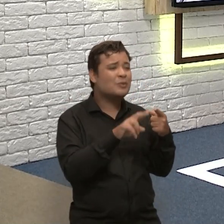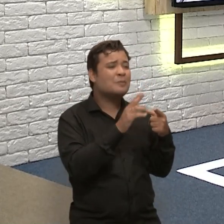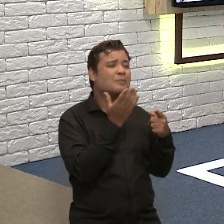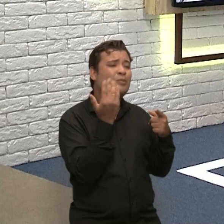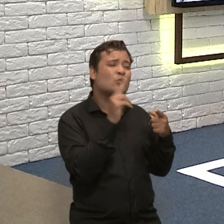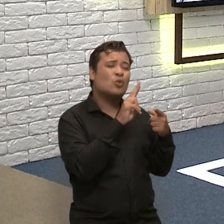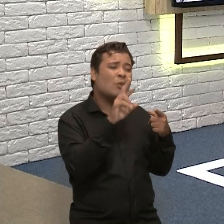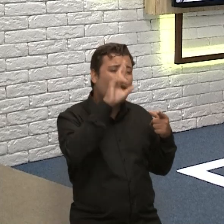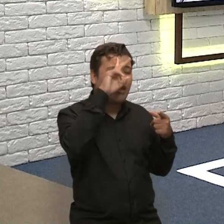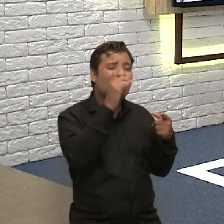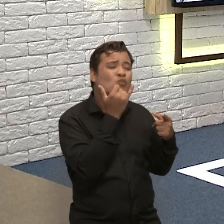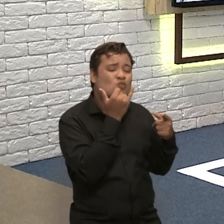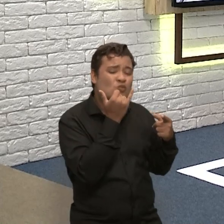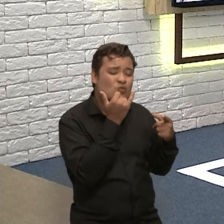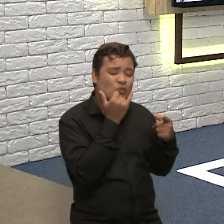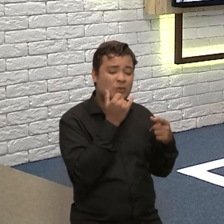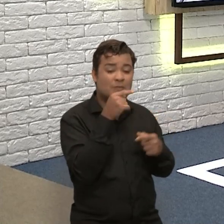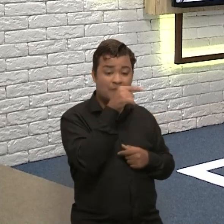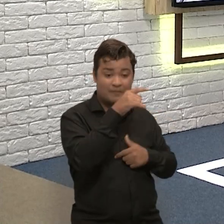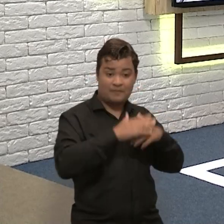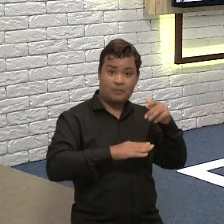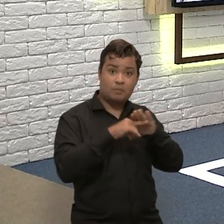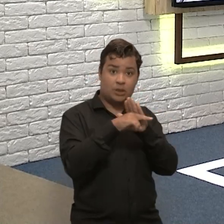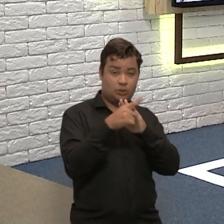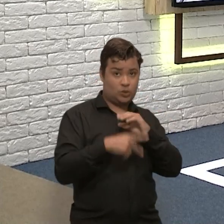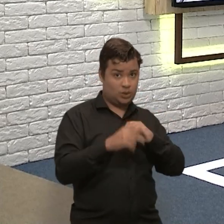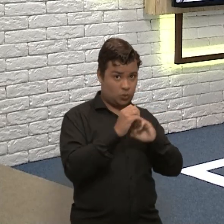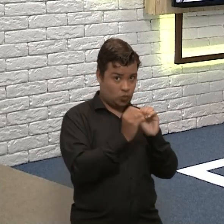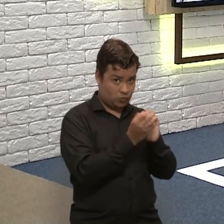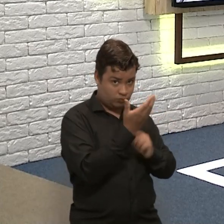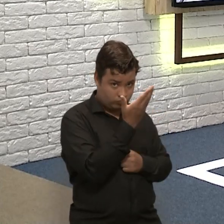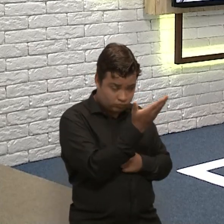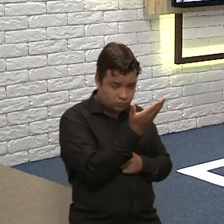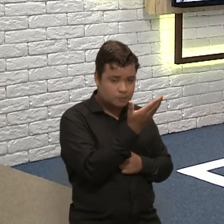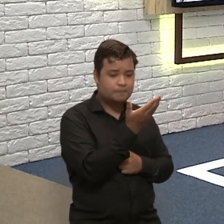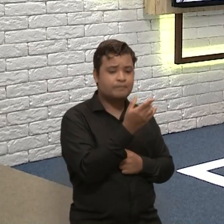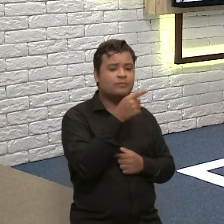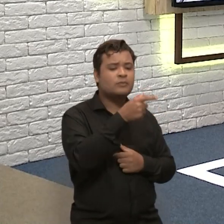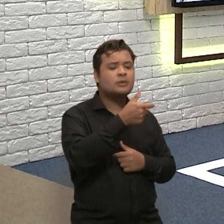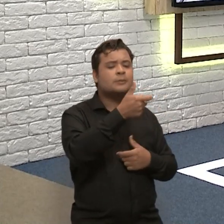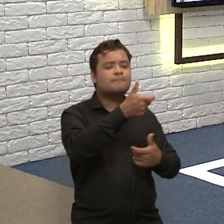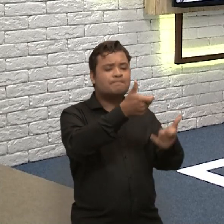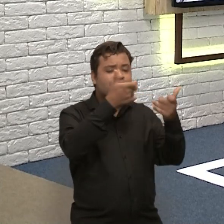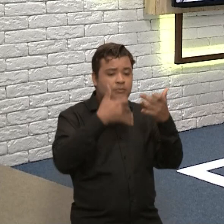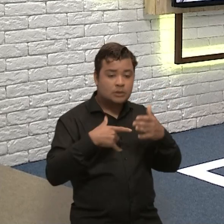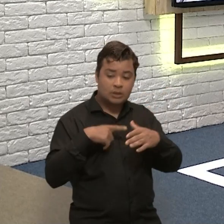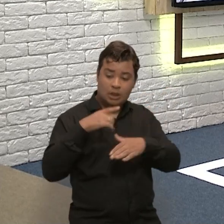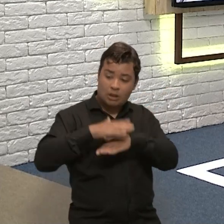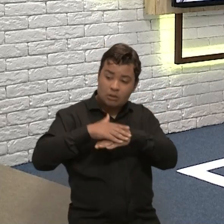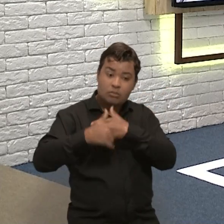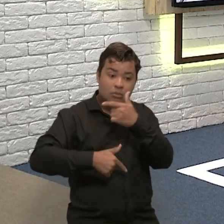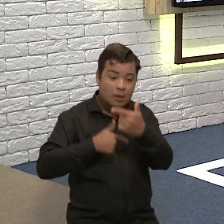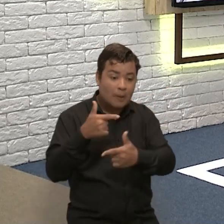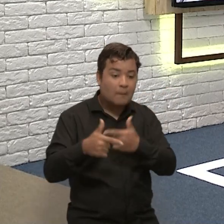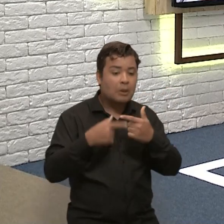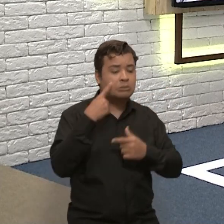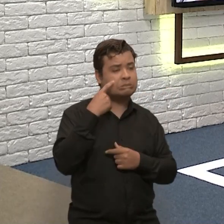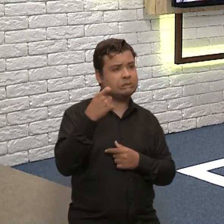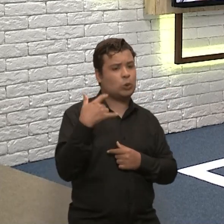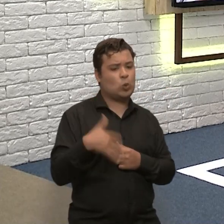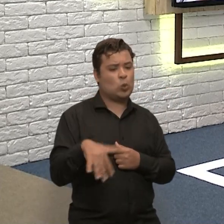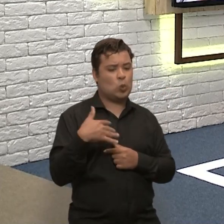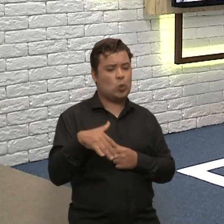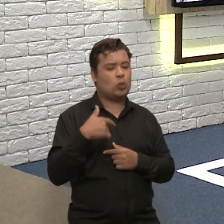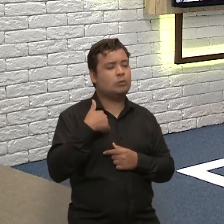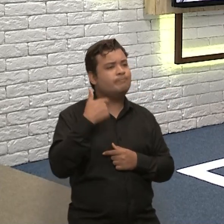nome. Andressa Teodoro, pesquisadora aqui da UFG, muito obrigada por contar para a gente sobre essa iniciativa tão interessante, né, que eu espero